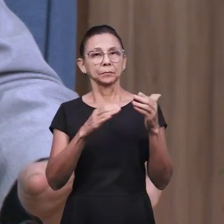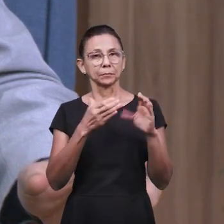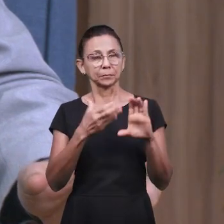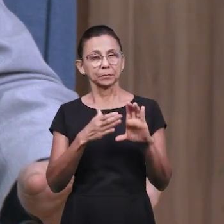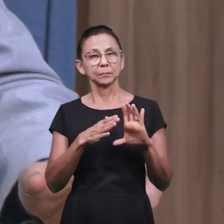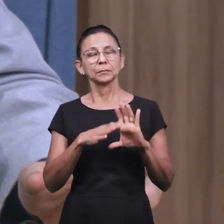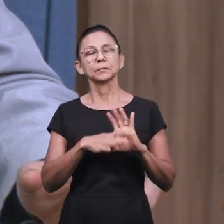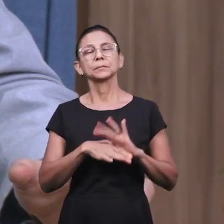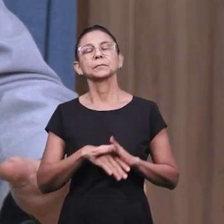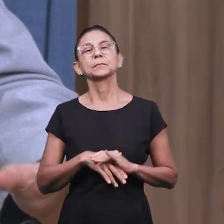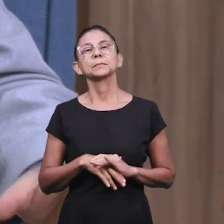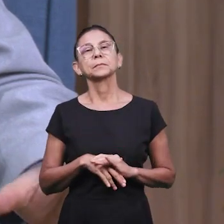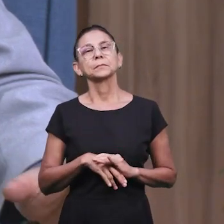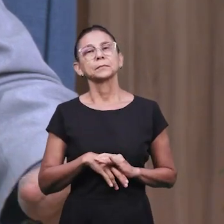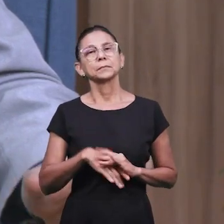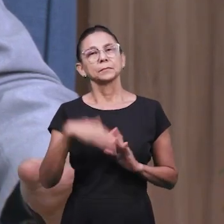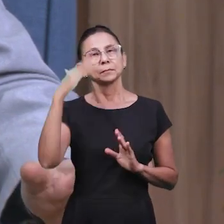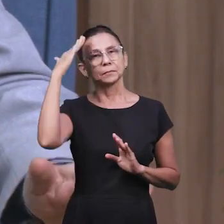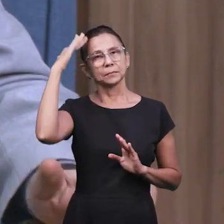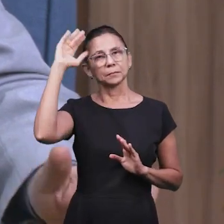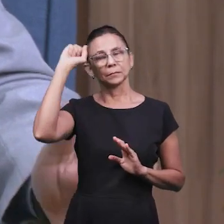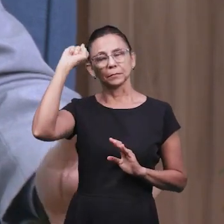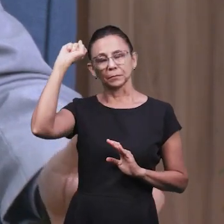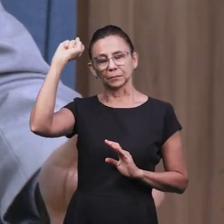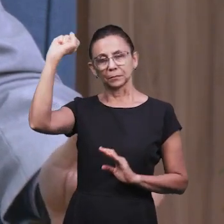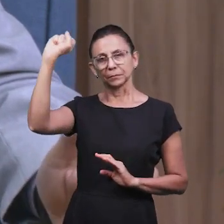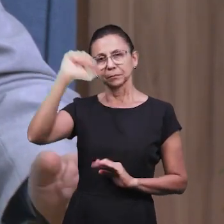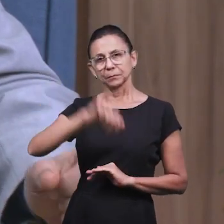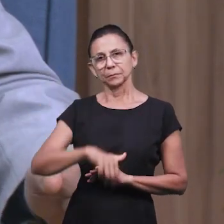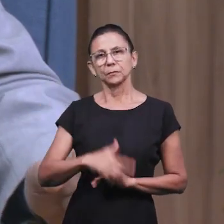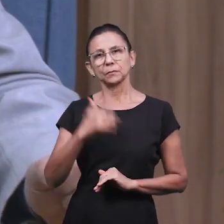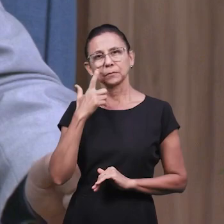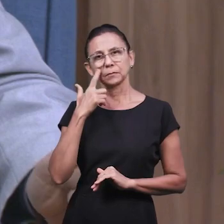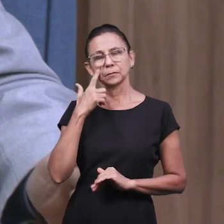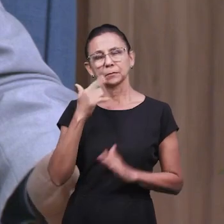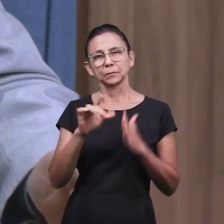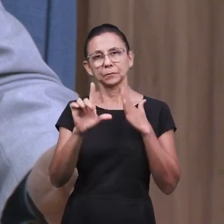Cantares de Salomão, e a gente já falou sobre isso,